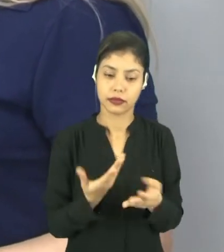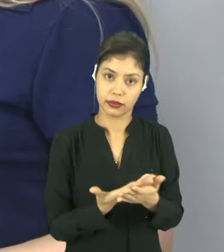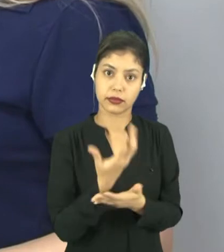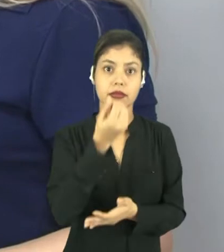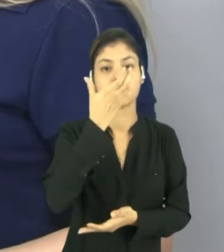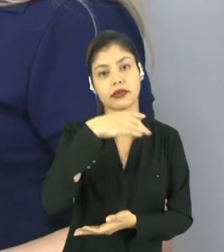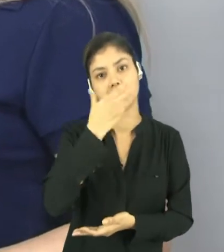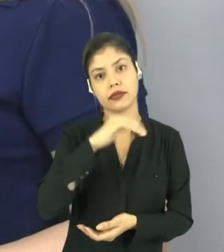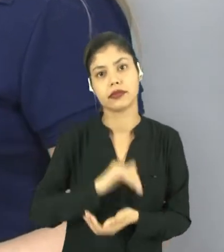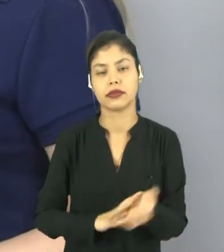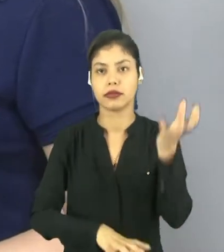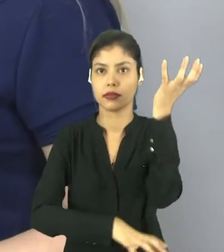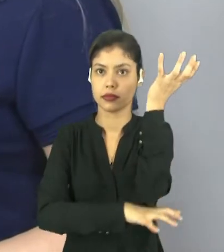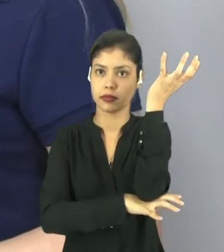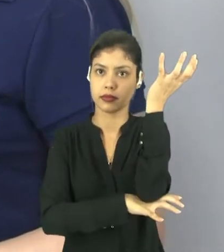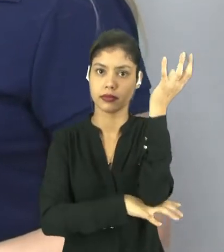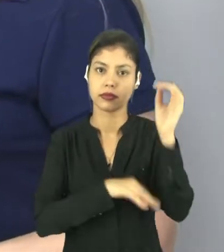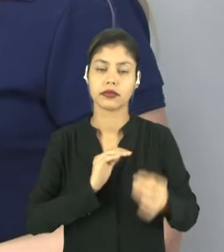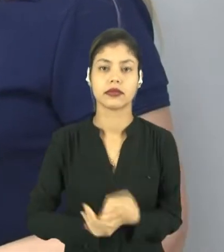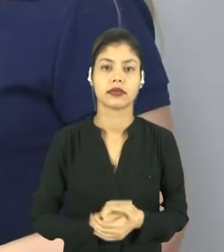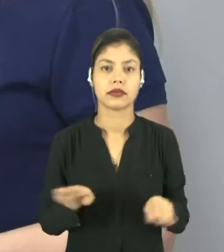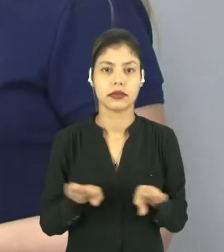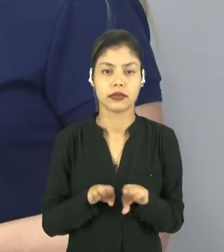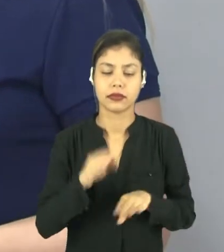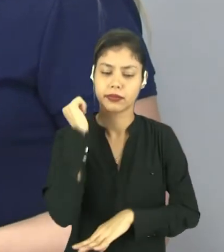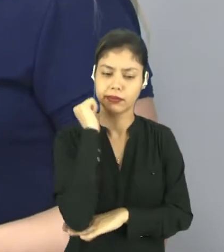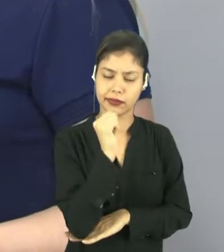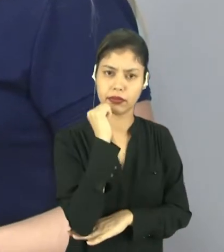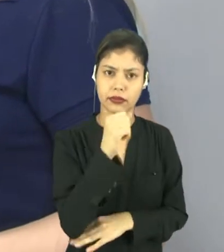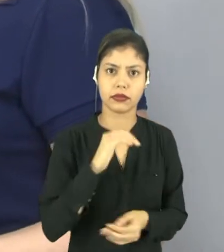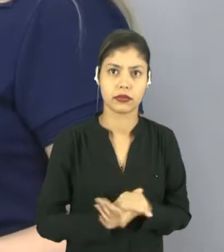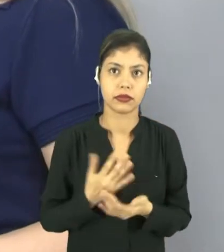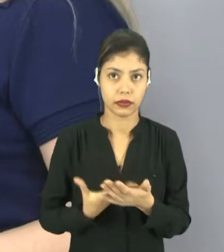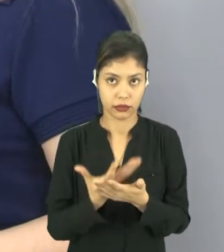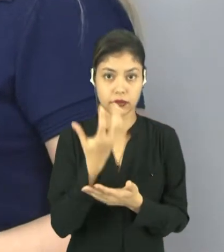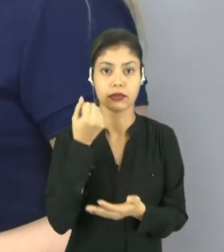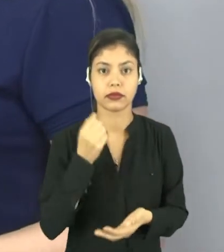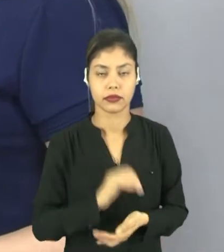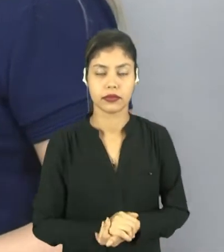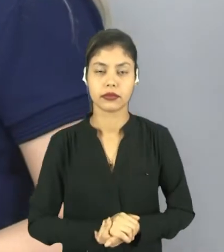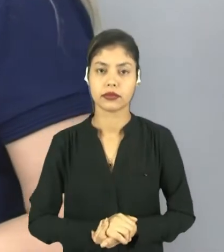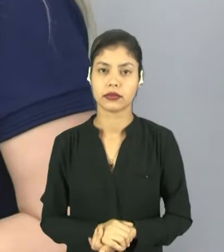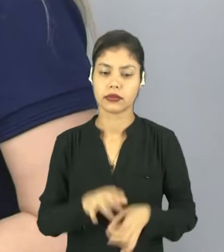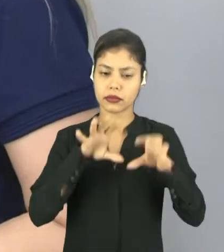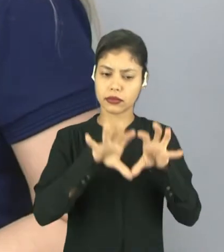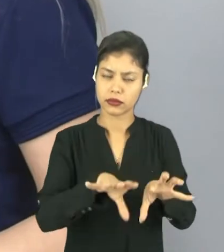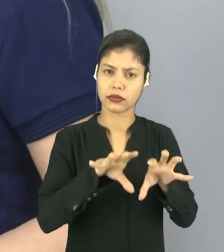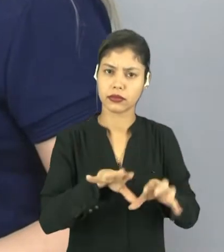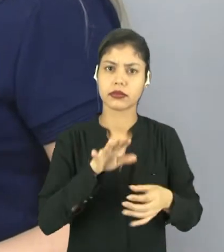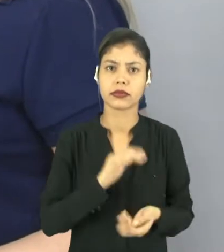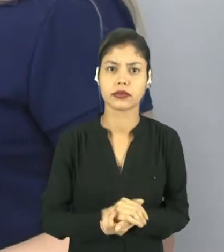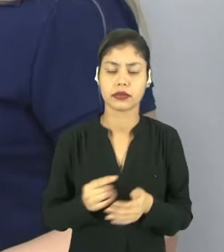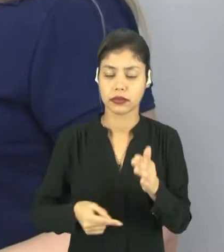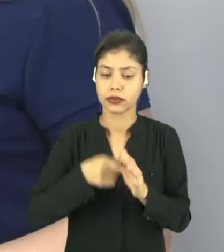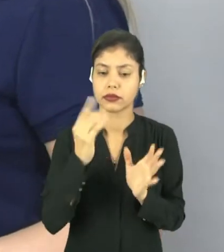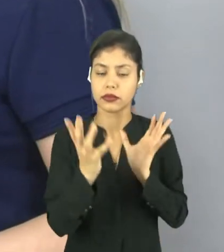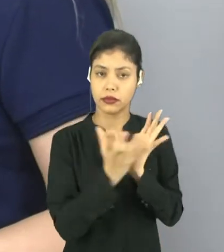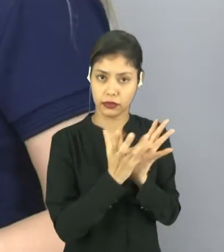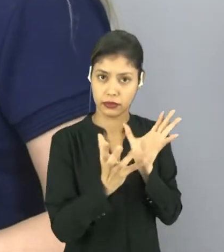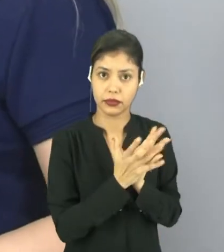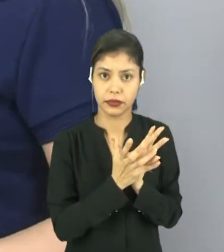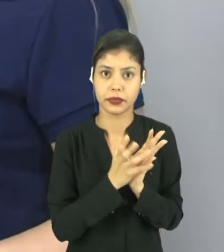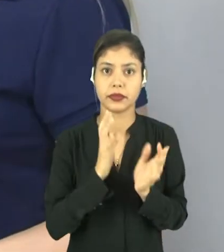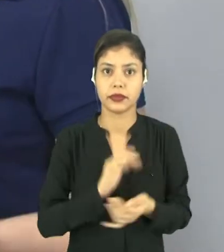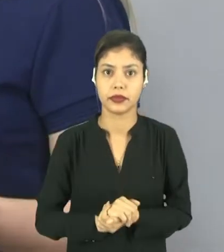e raízes. Eles eram caçadores e coletores. Dessa forma que os primeiros grupos